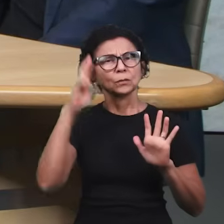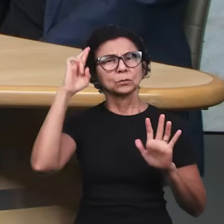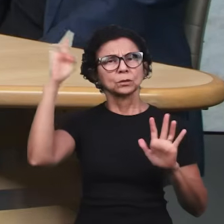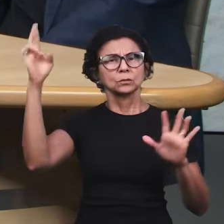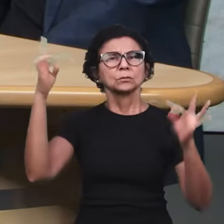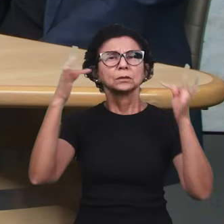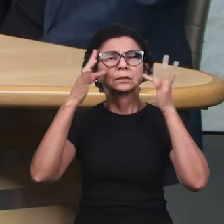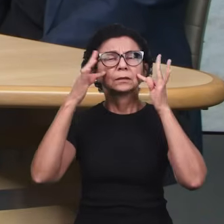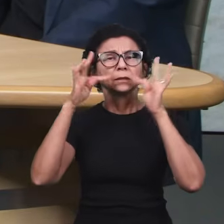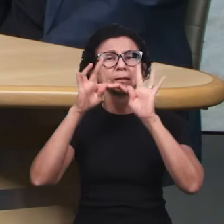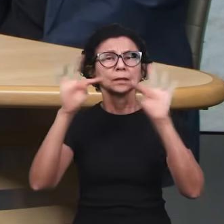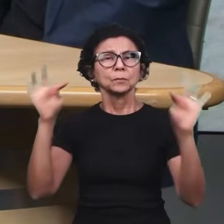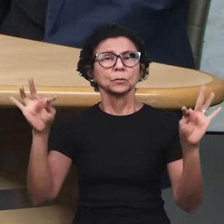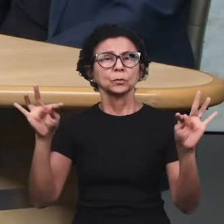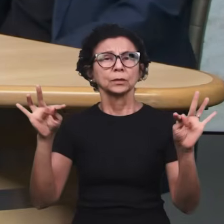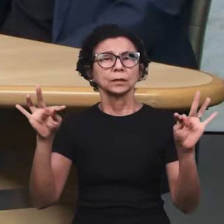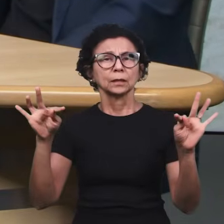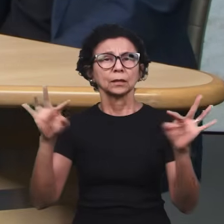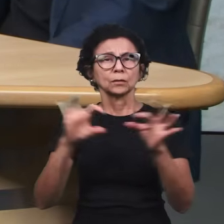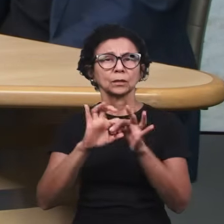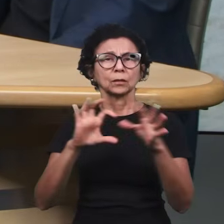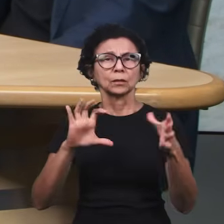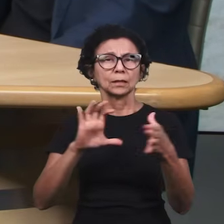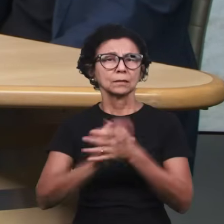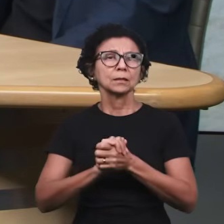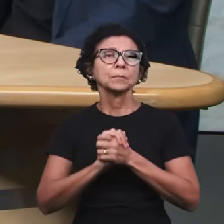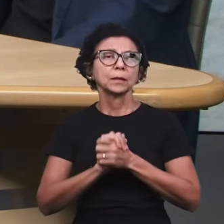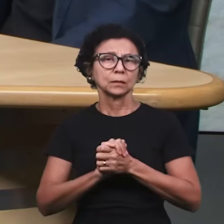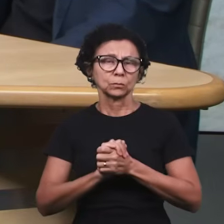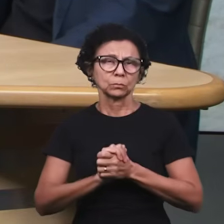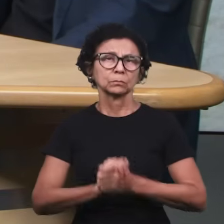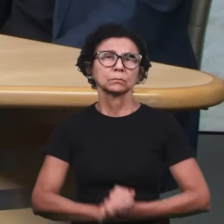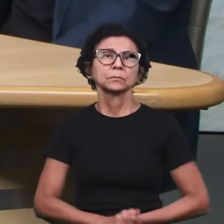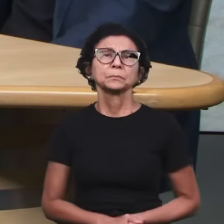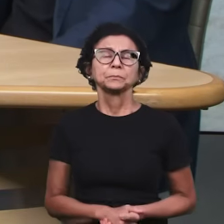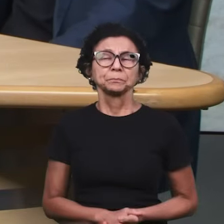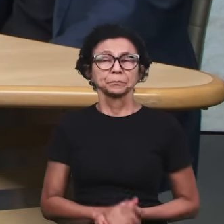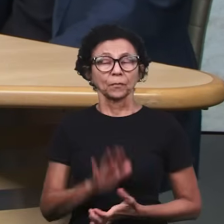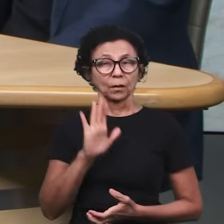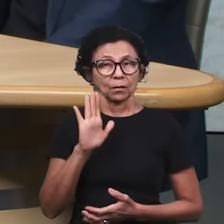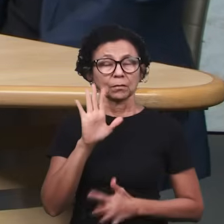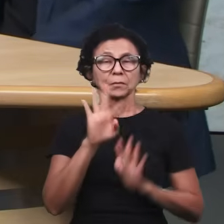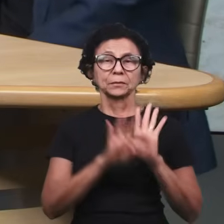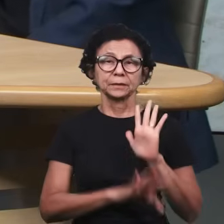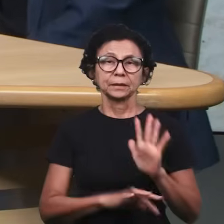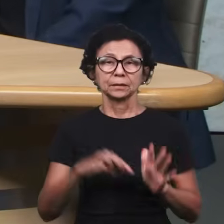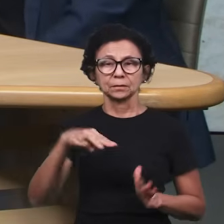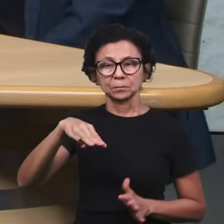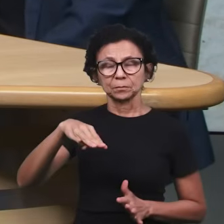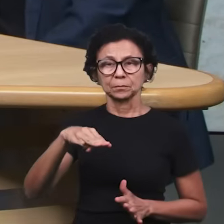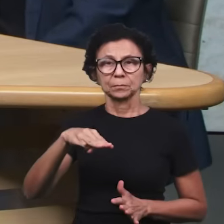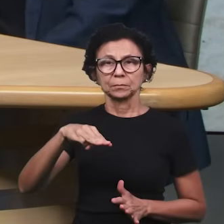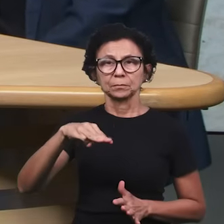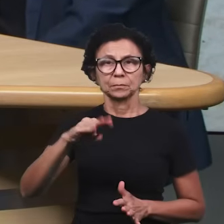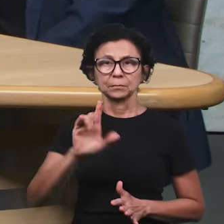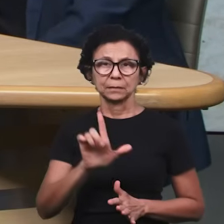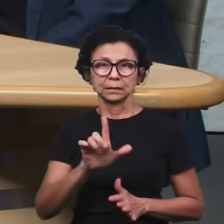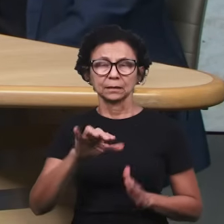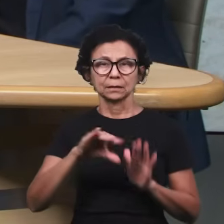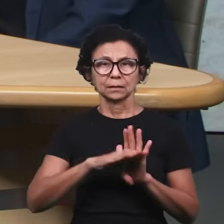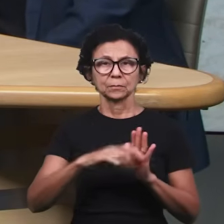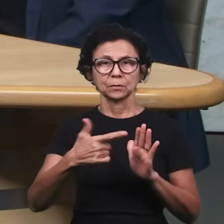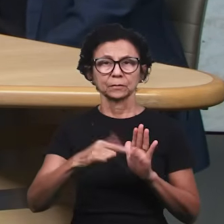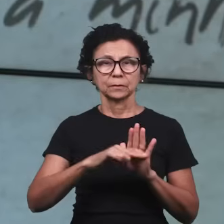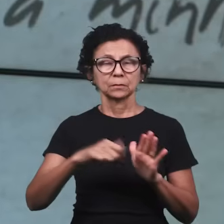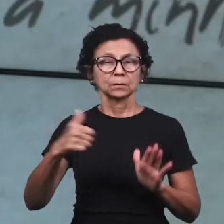testemunha, e Deus, um dos segredos também do casamento é a lealdade. Veja só, Sim. é o texto de Malaquias 2,